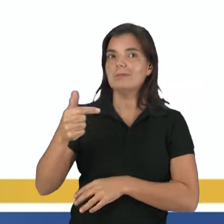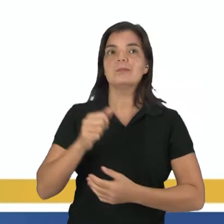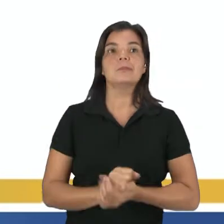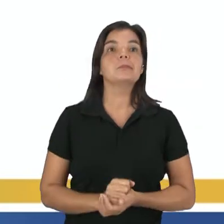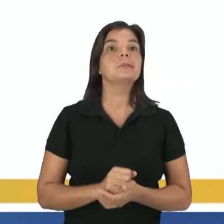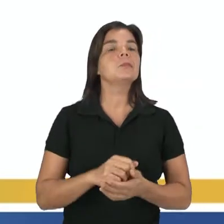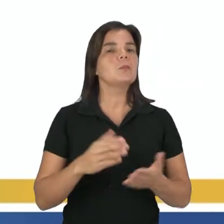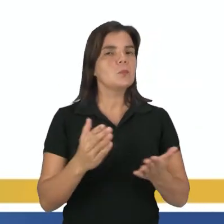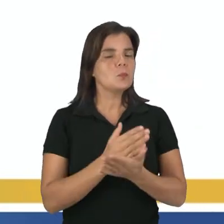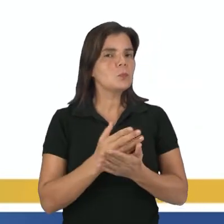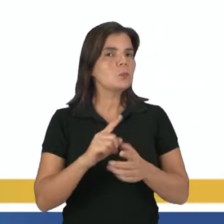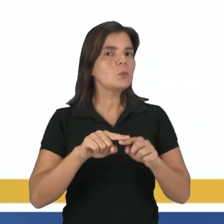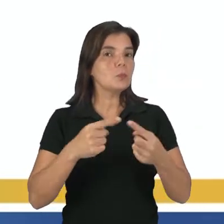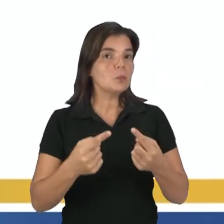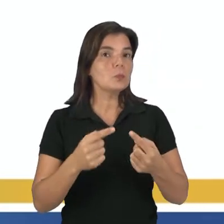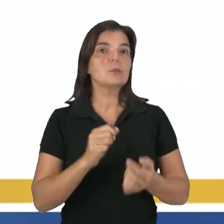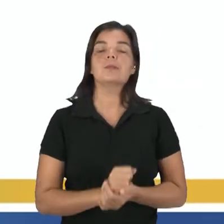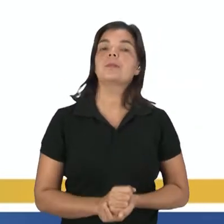outra.